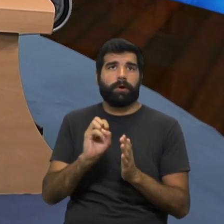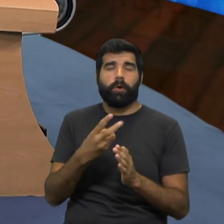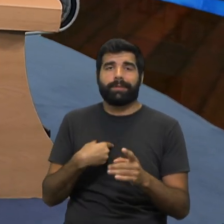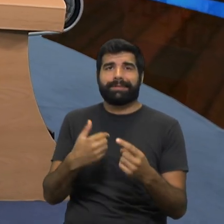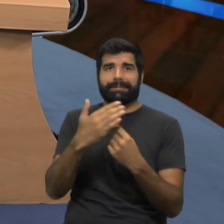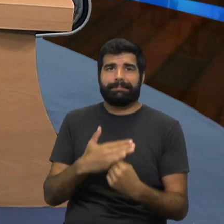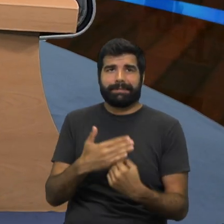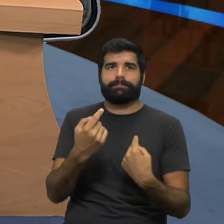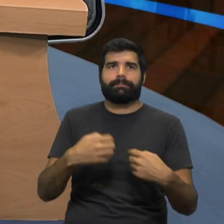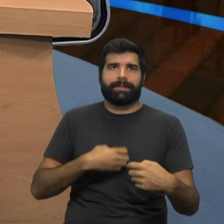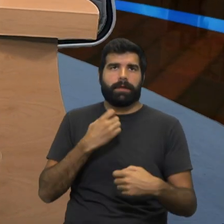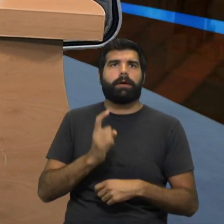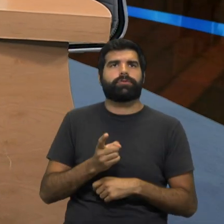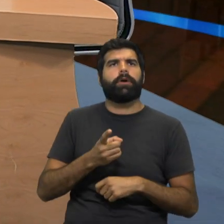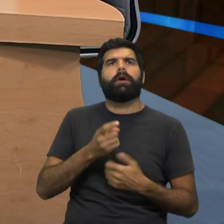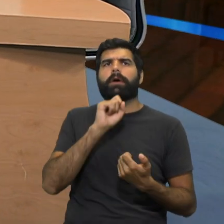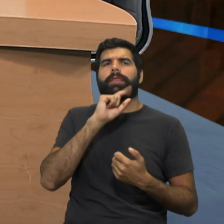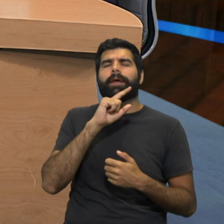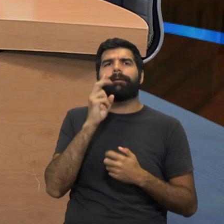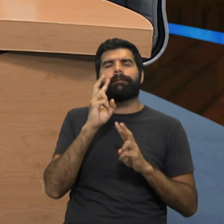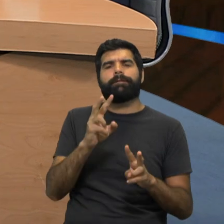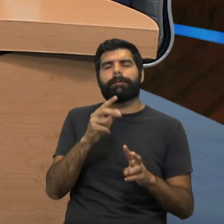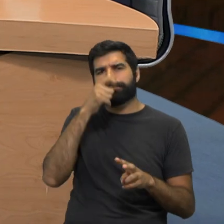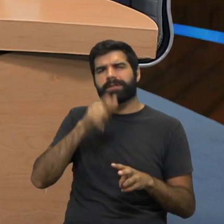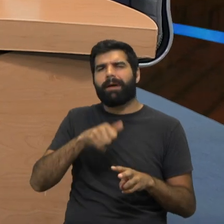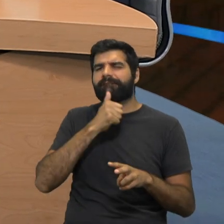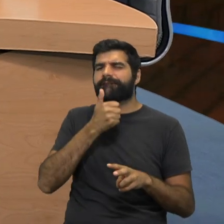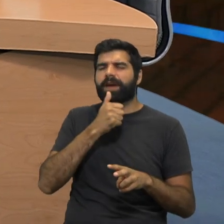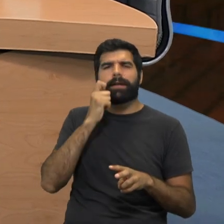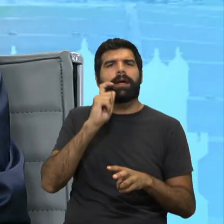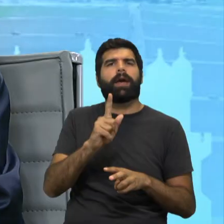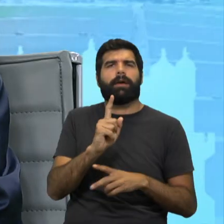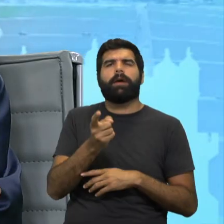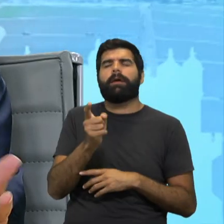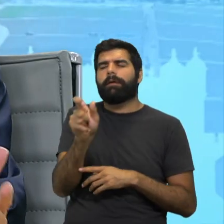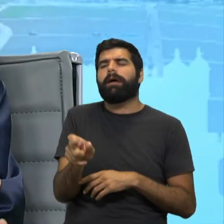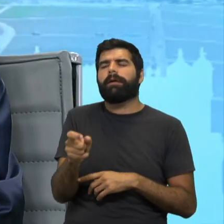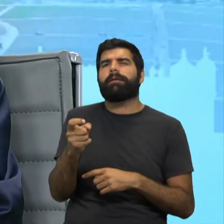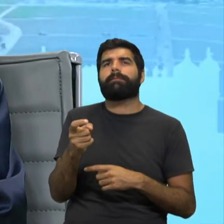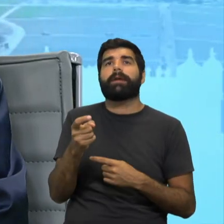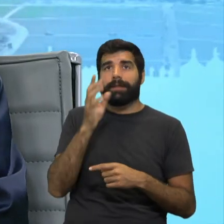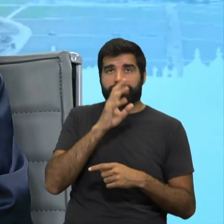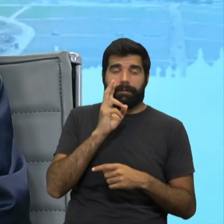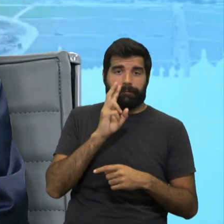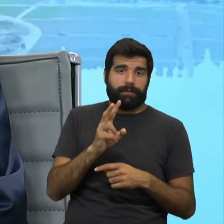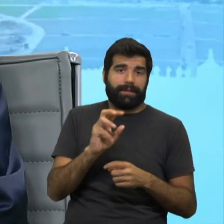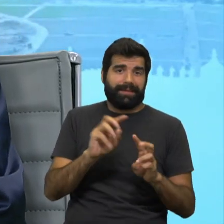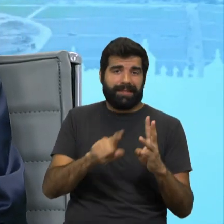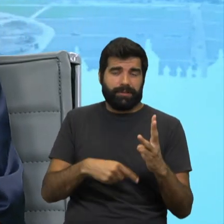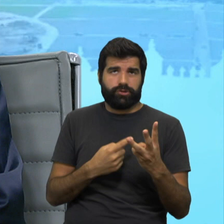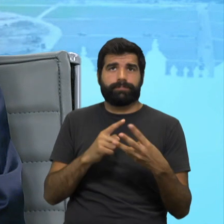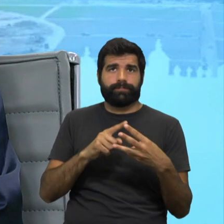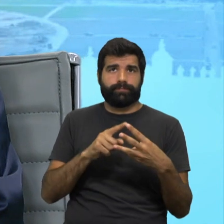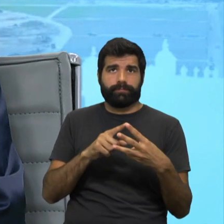discriminação, como é que se podem identificar os agressores? Quem são os agressores? Bom, nós identificamos 3 agressores, que são